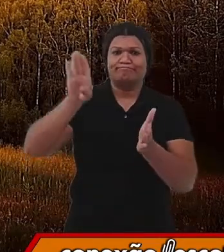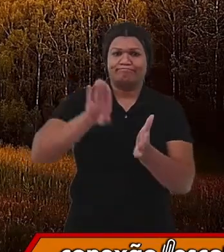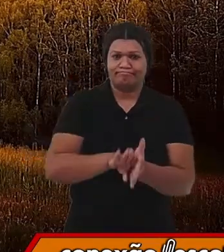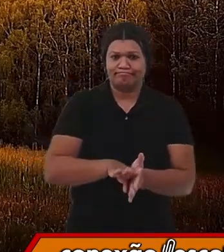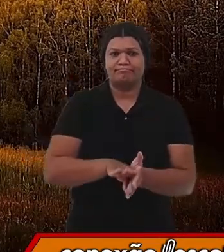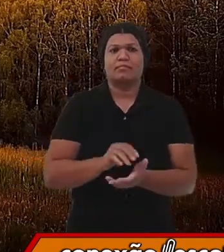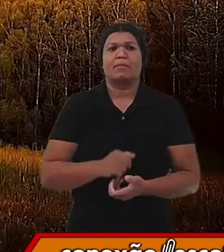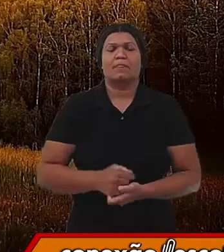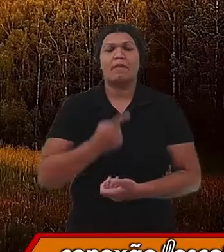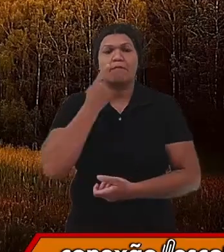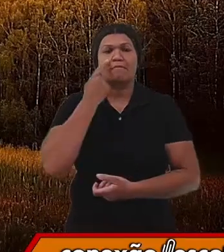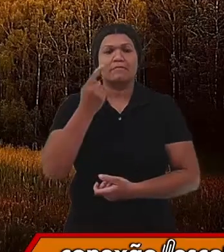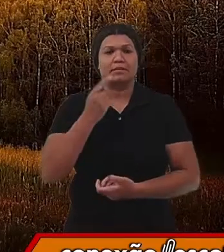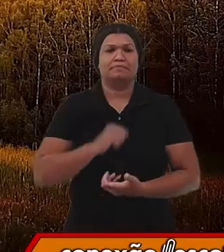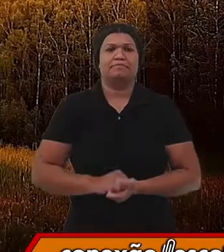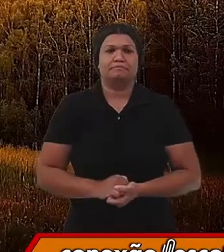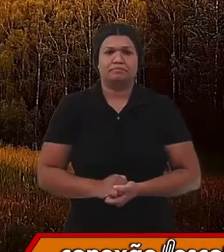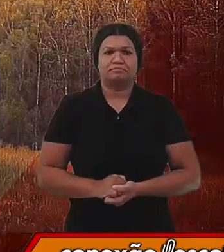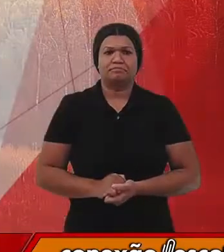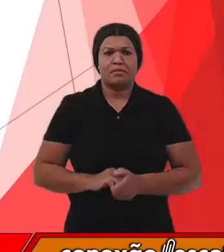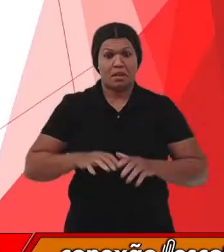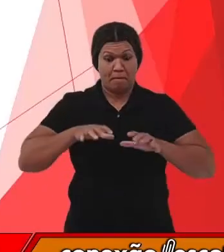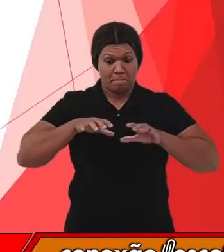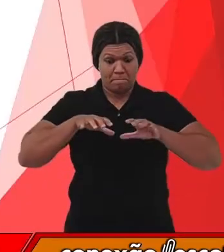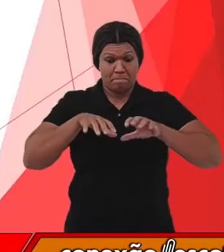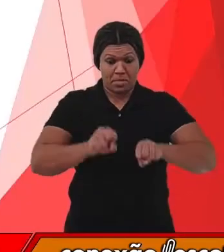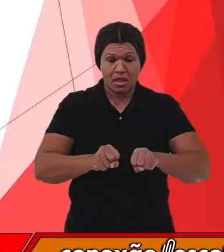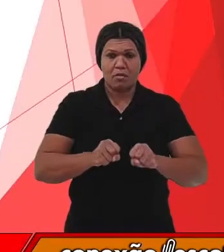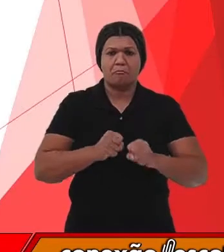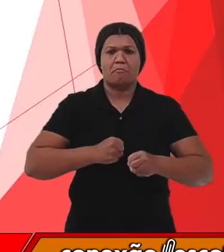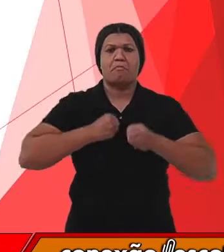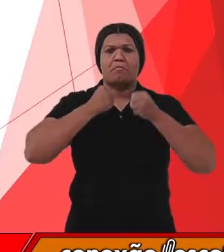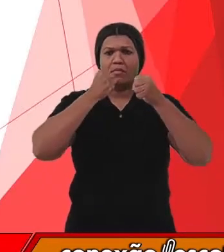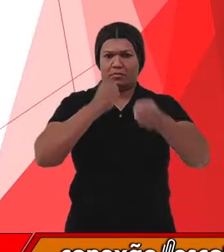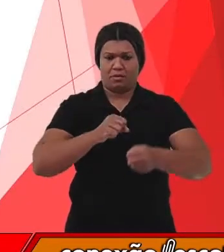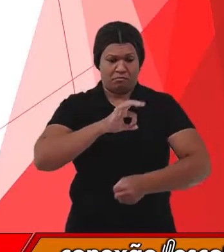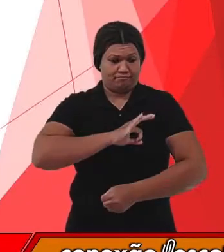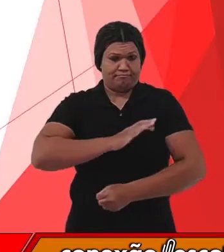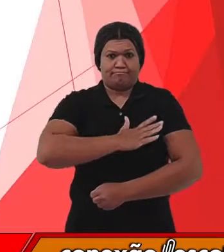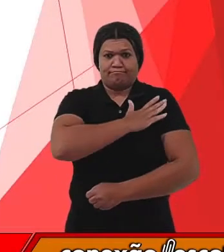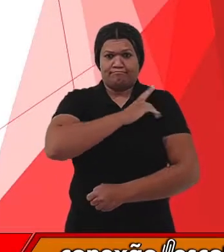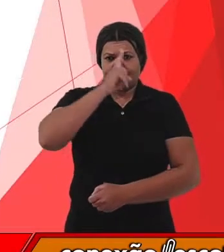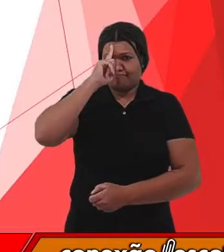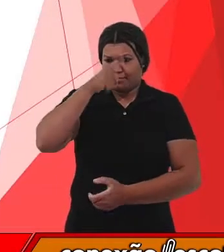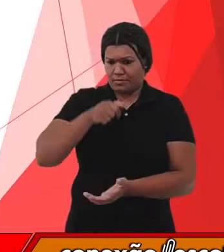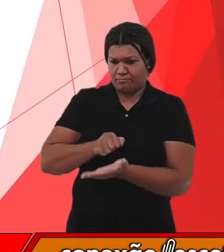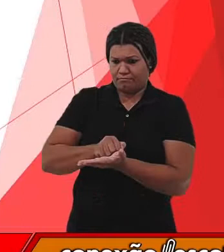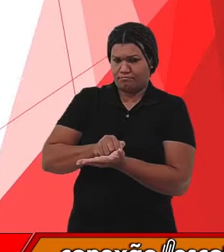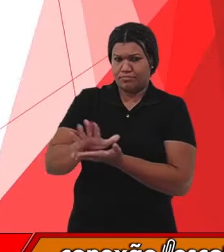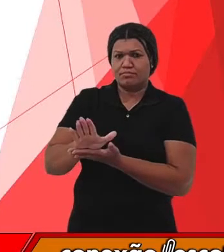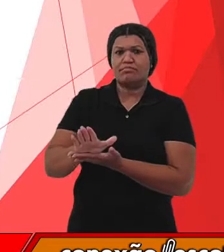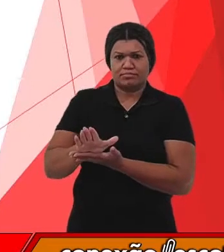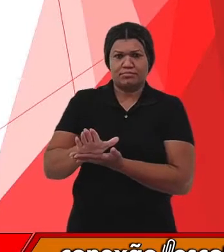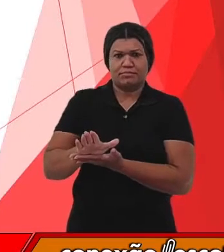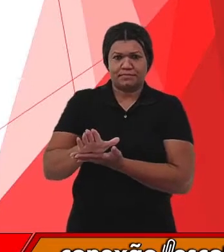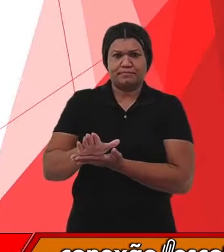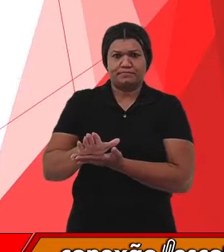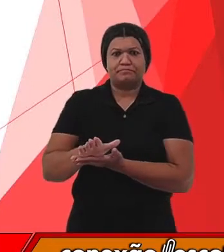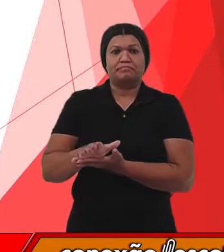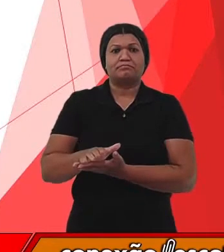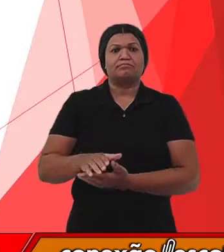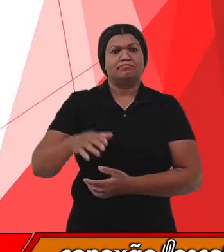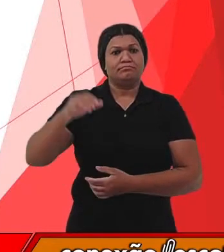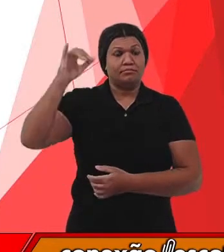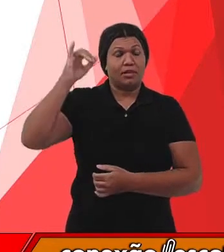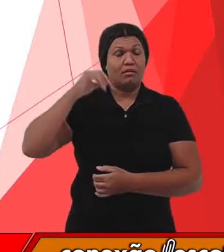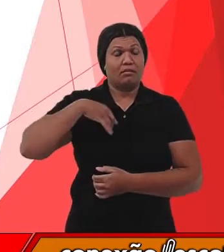pois, ao tomar o poder, os militares expulsaram do país o imperador Dom Pedro II